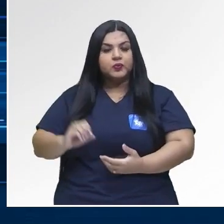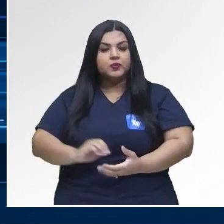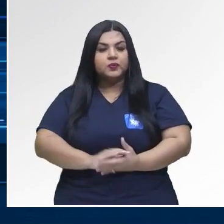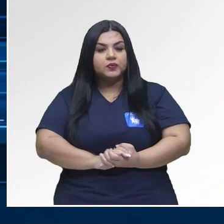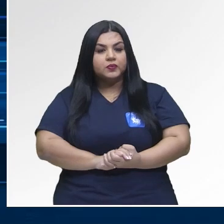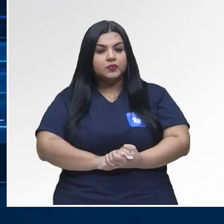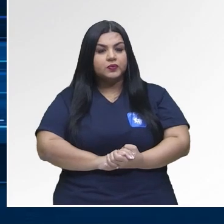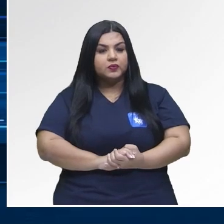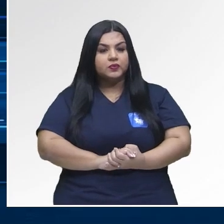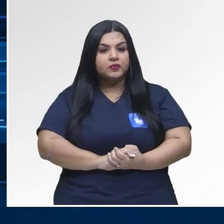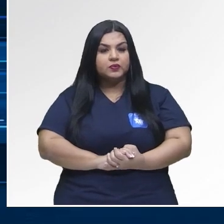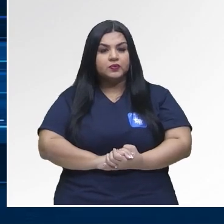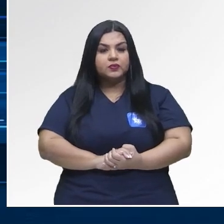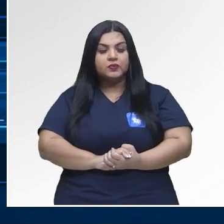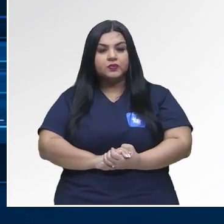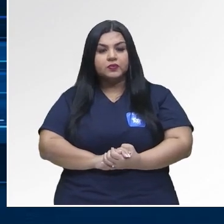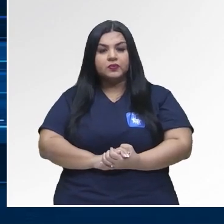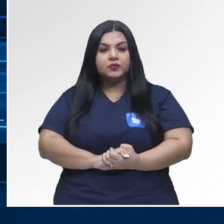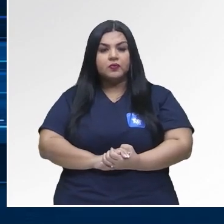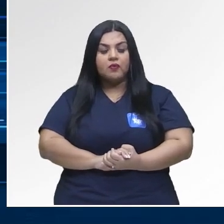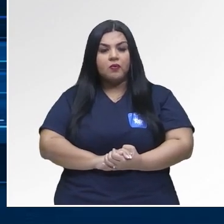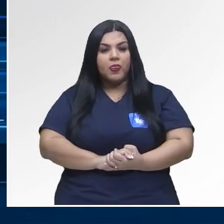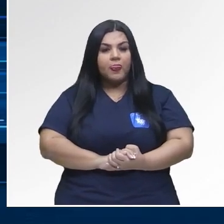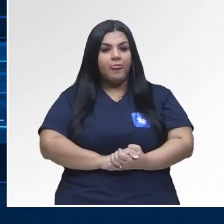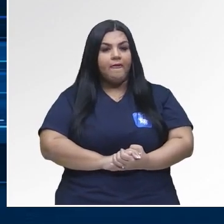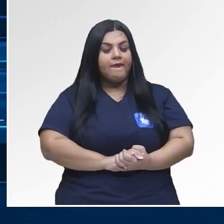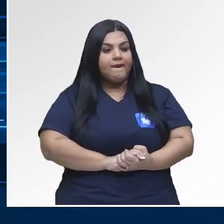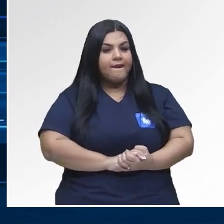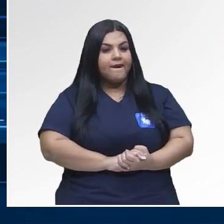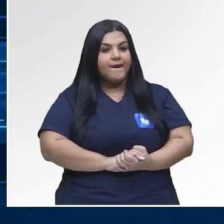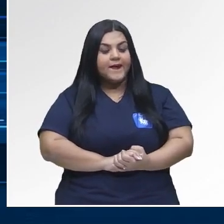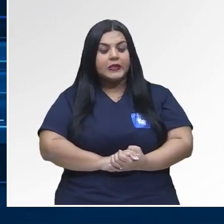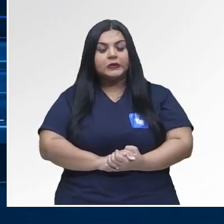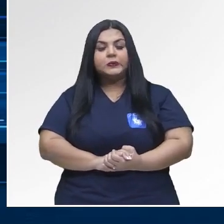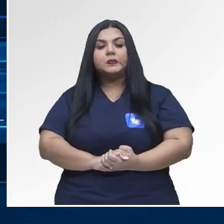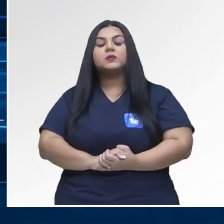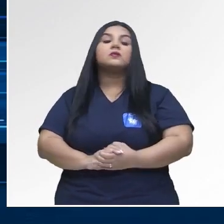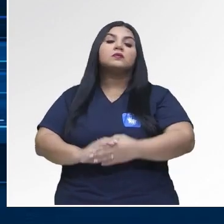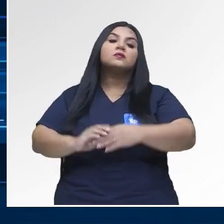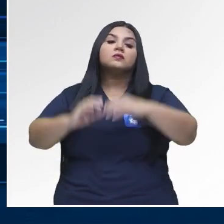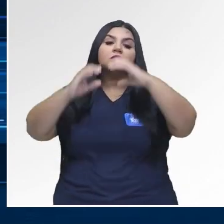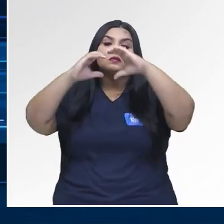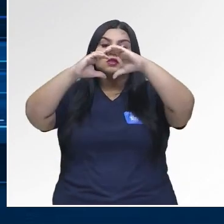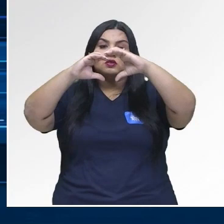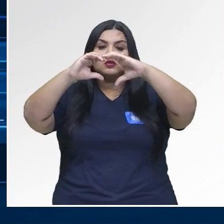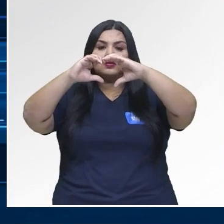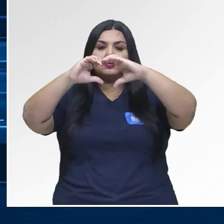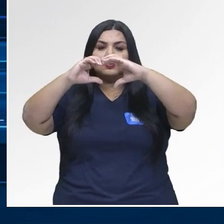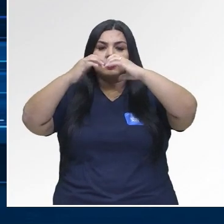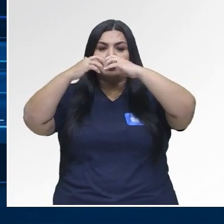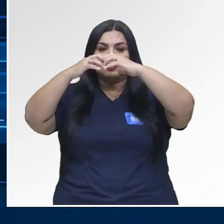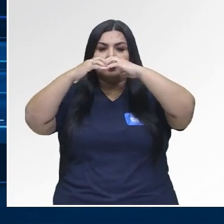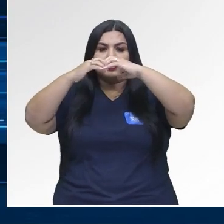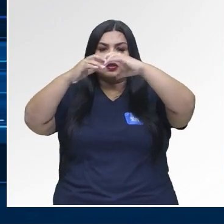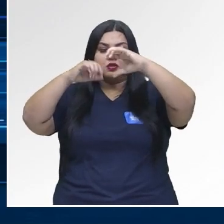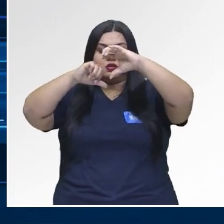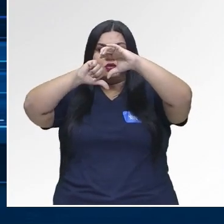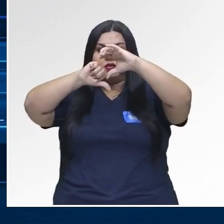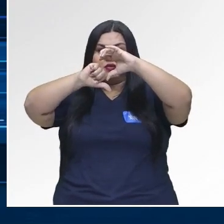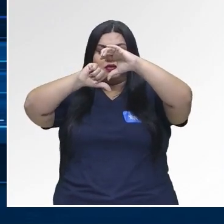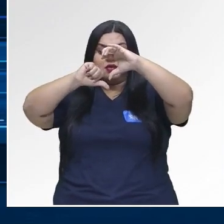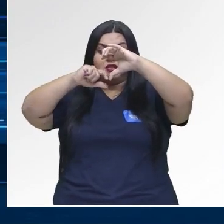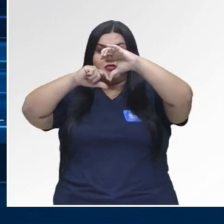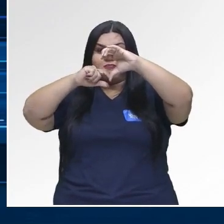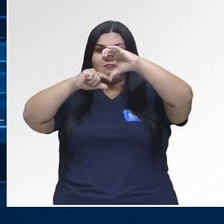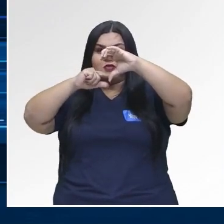aqui na parte da minha nuca, tá? Aqui na região do encéfalo, que vai ser o que controla a respiração. E